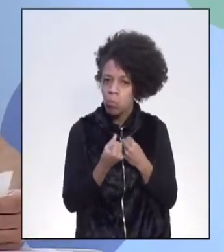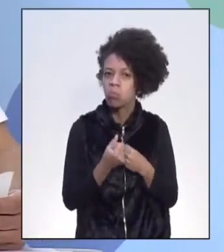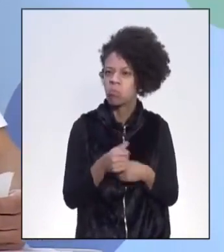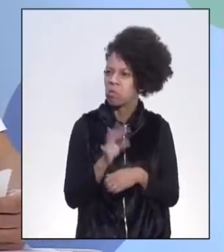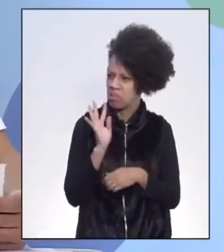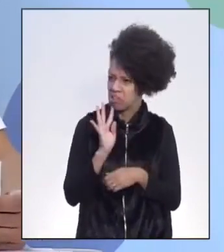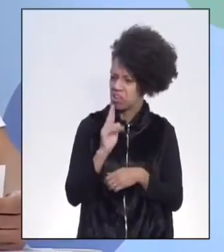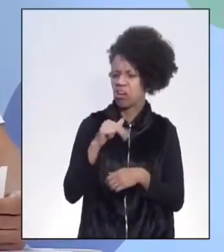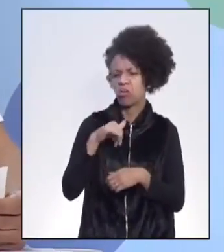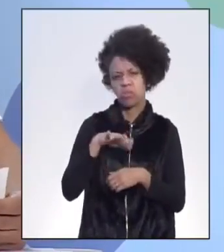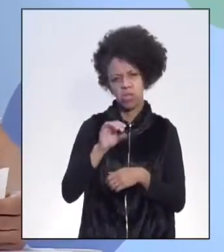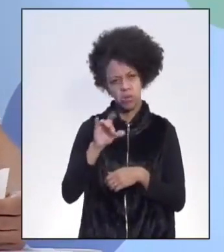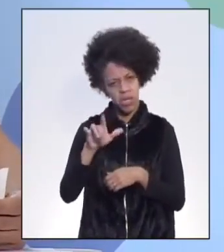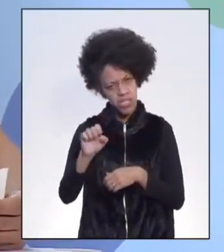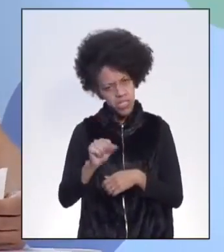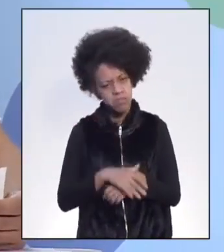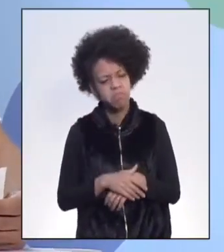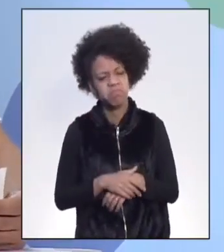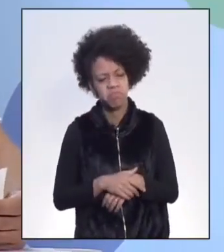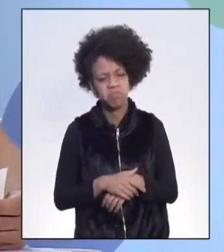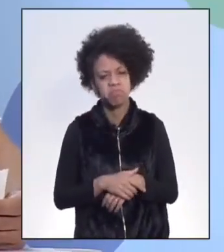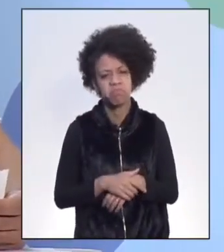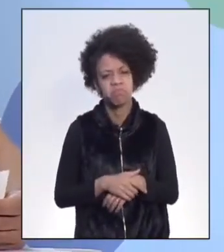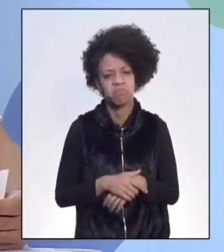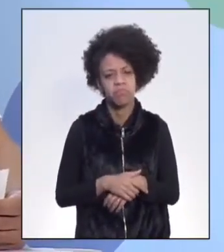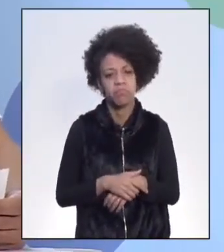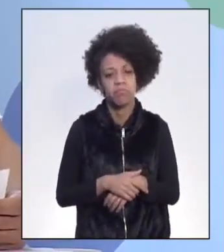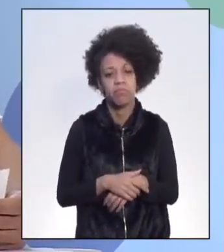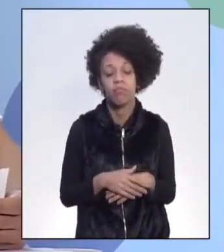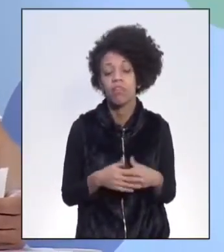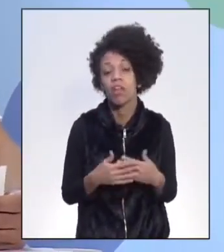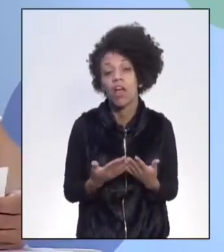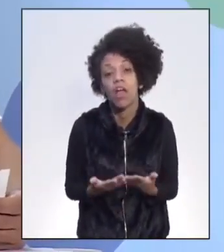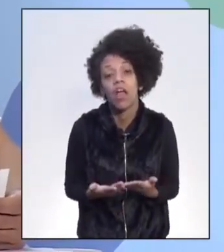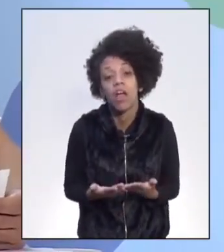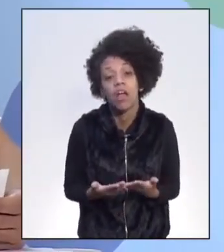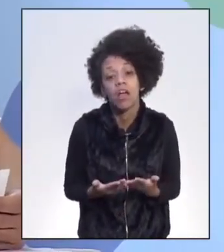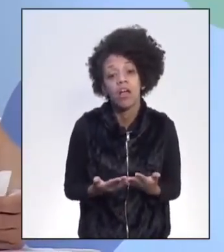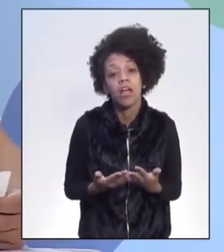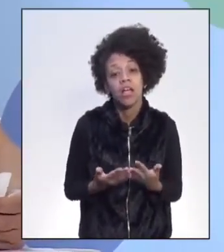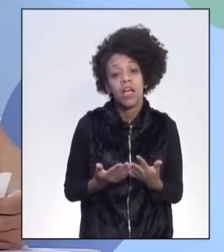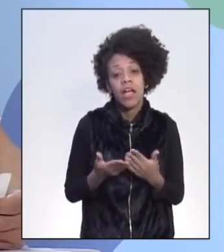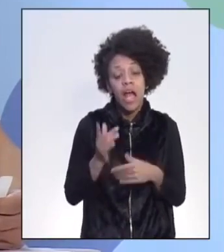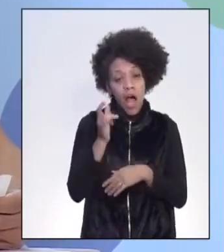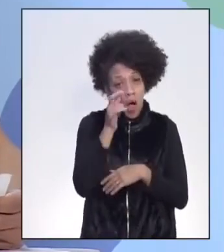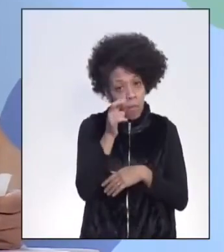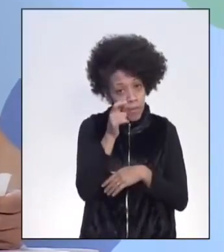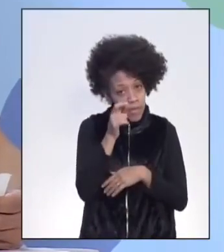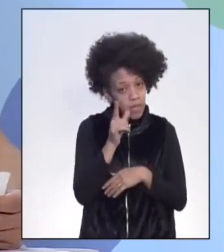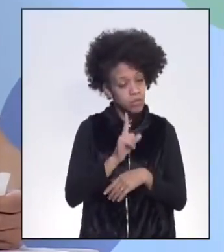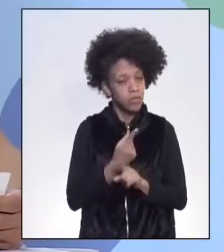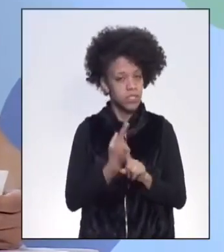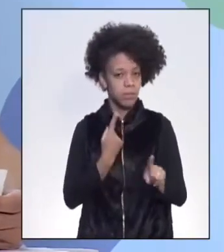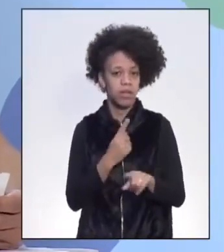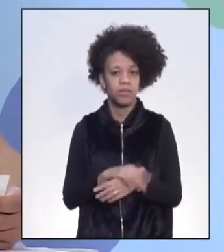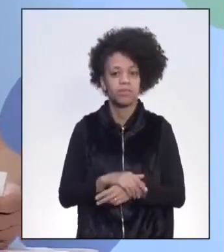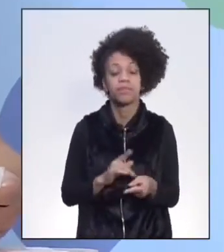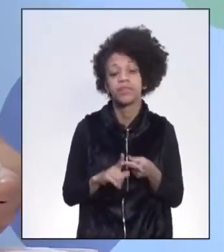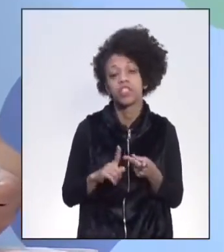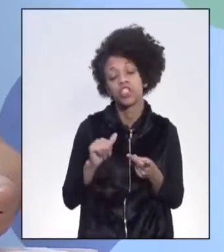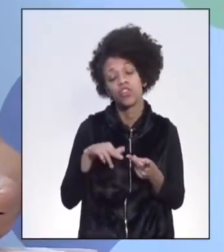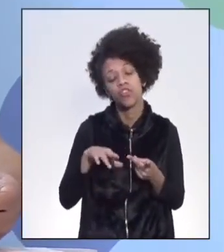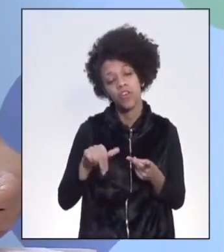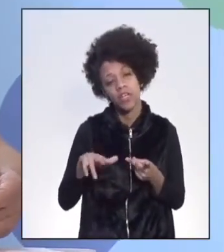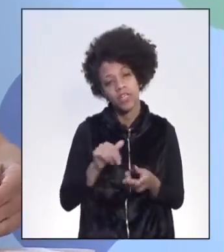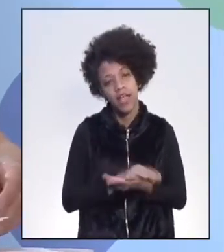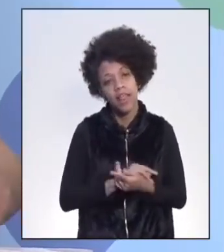legal, Nicolas, é isso aí. E não é separado, é acompanhado. A Giovana escreveu não